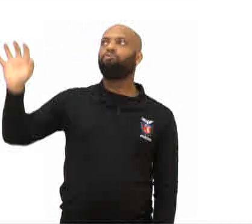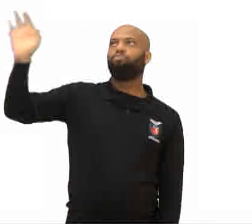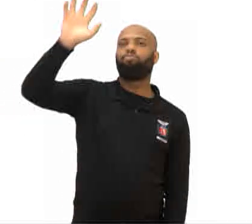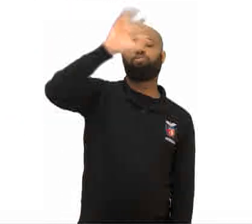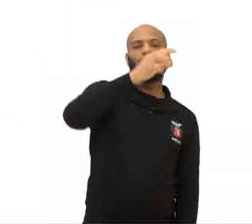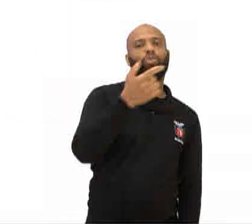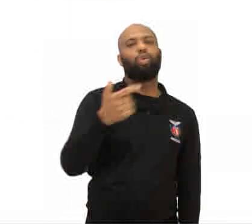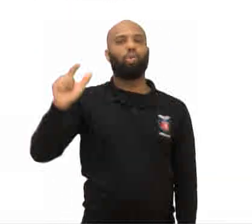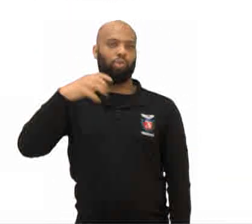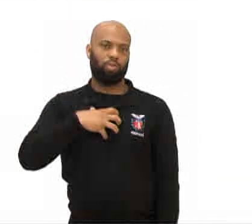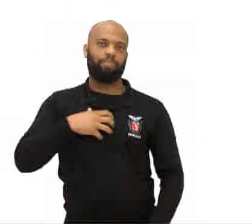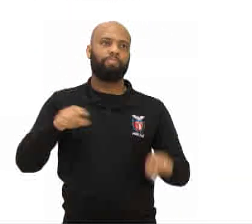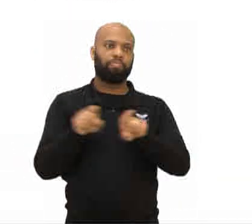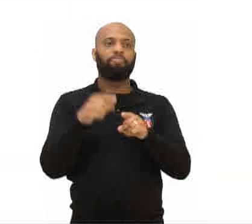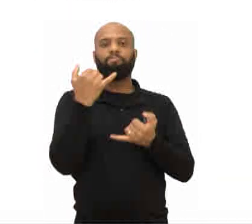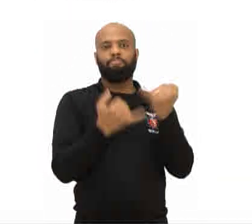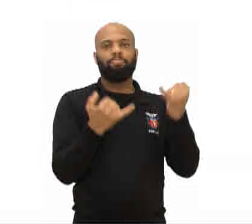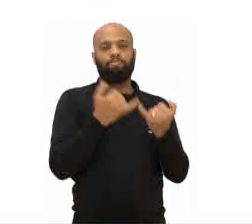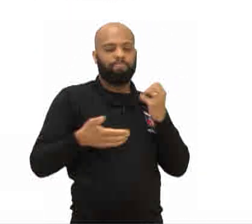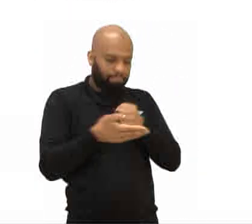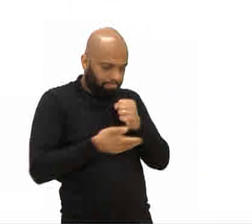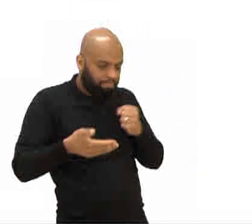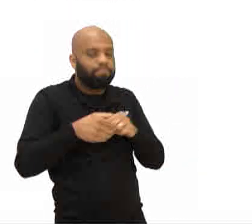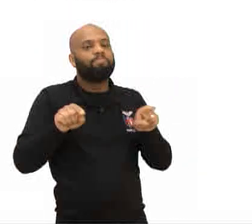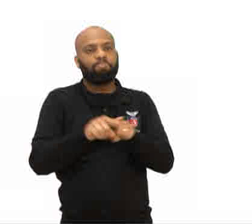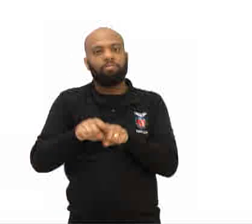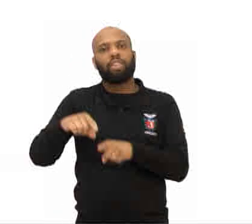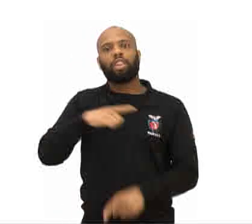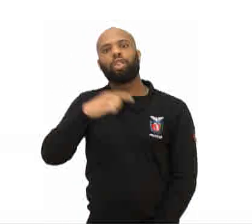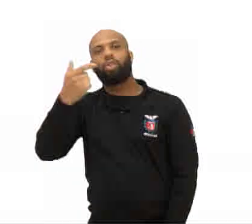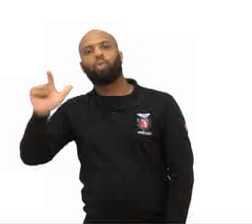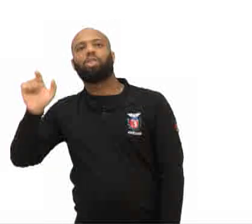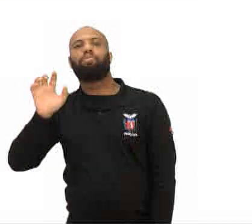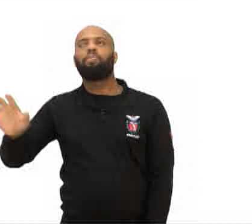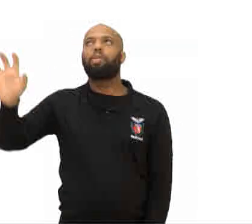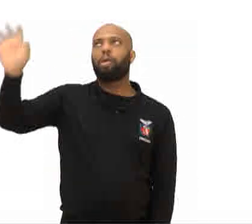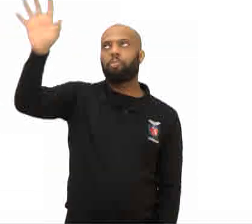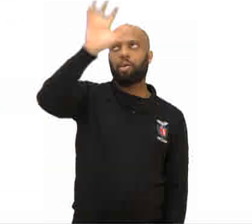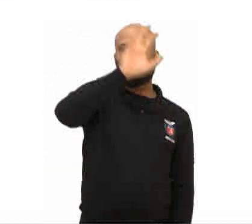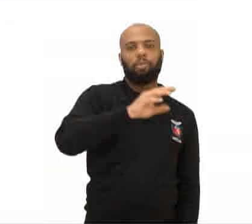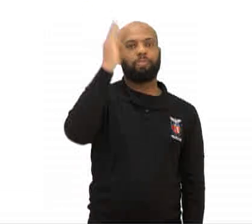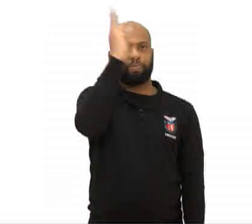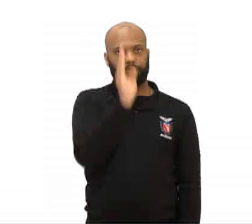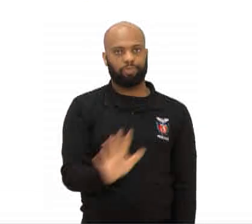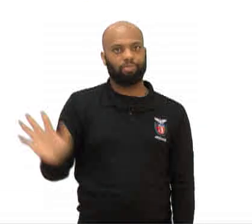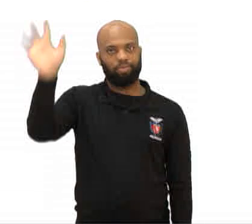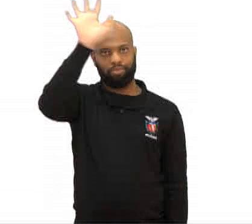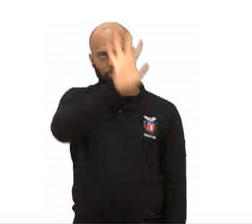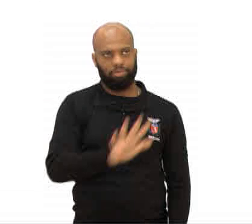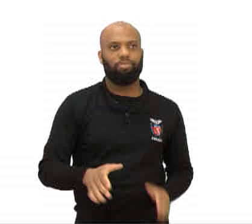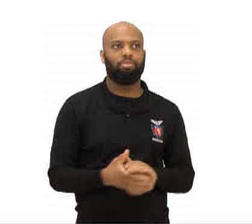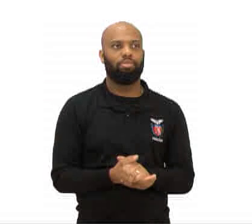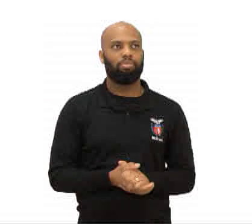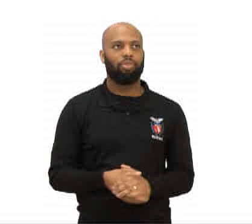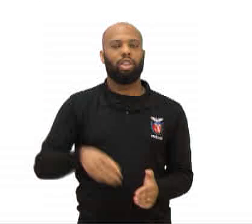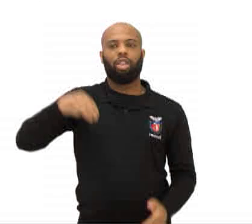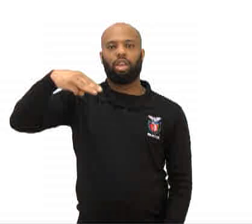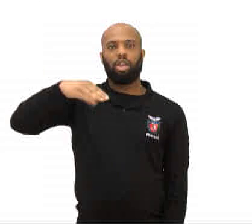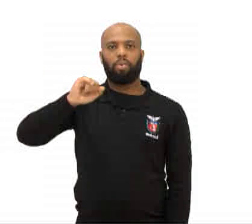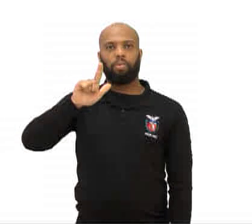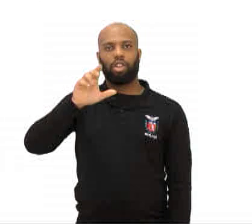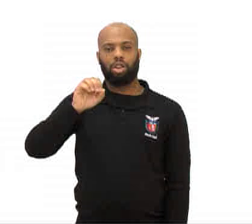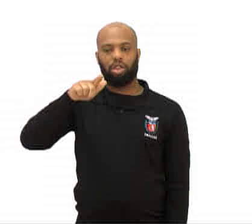outros formatos, mas é o mesmo princípio ali, em outras partes do Brasil, certo? A milonga